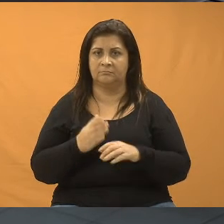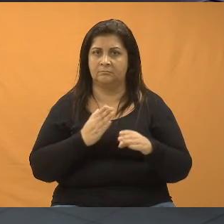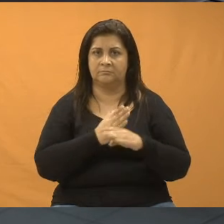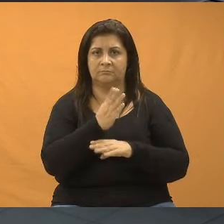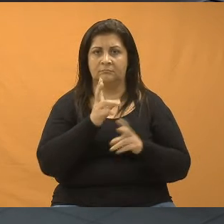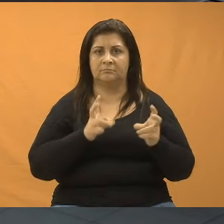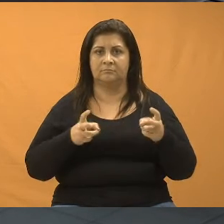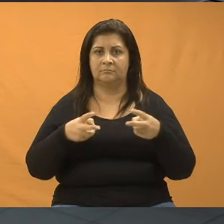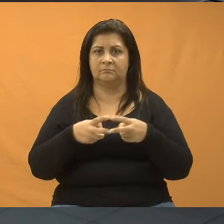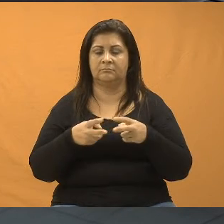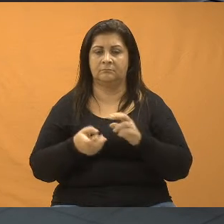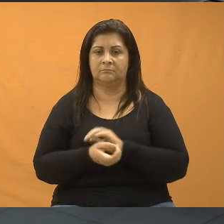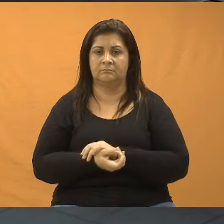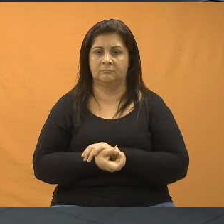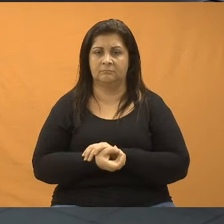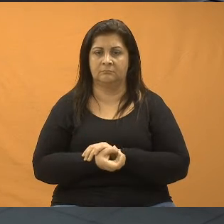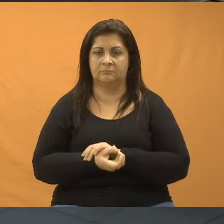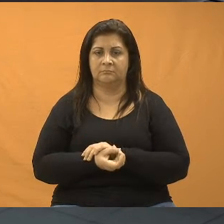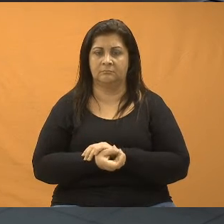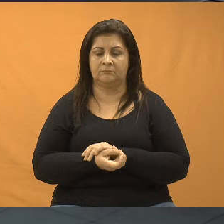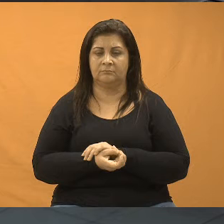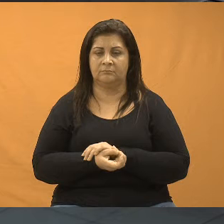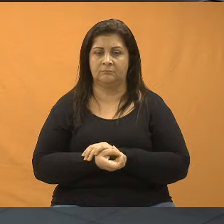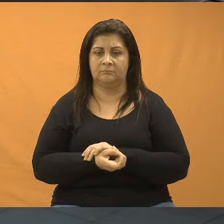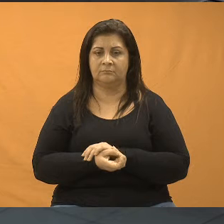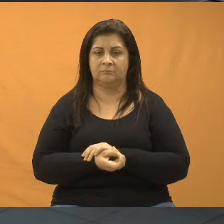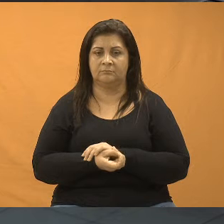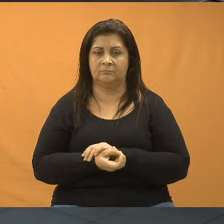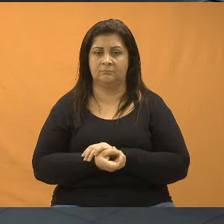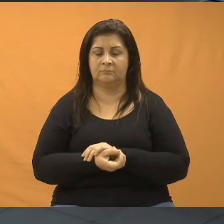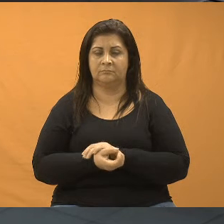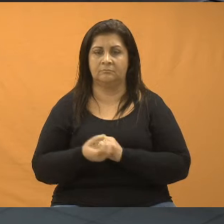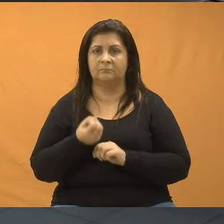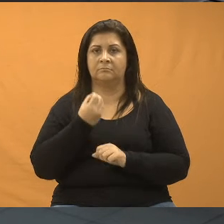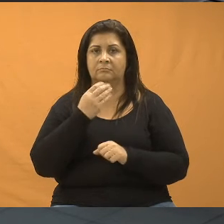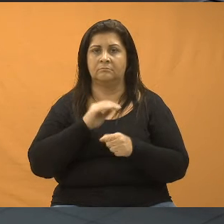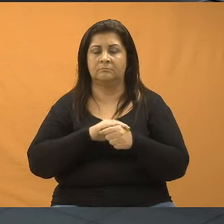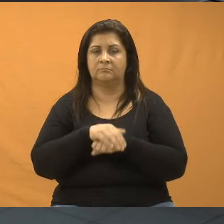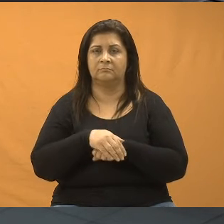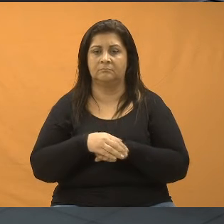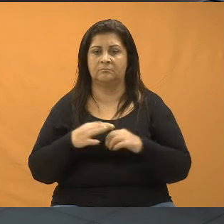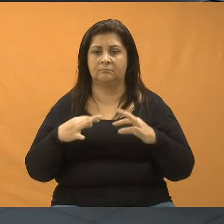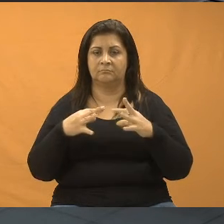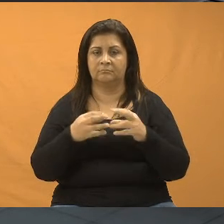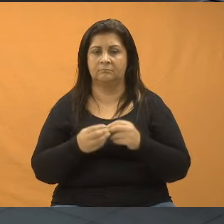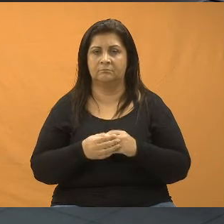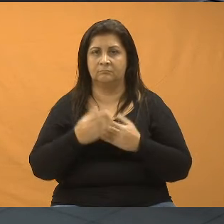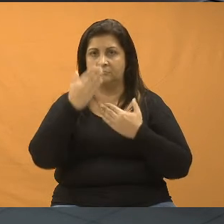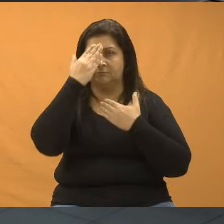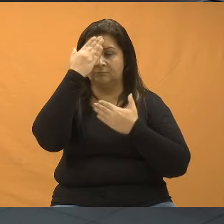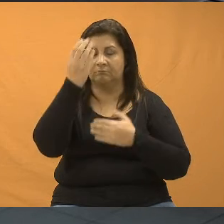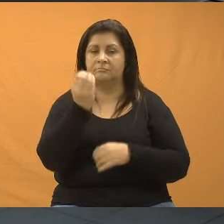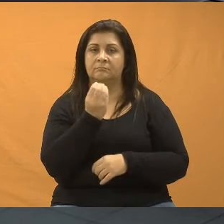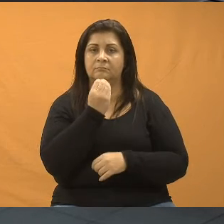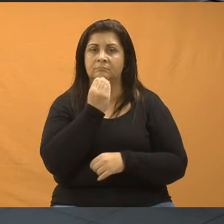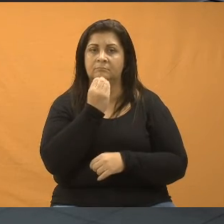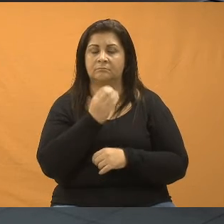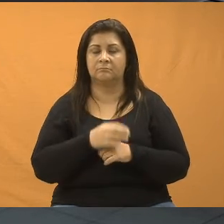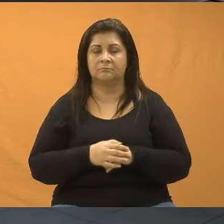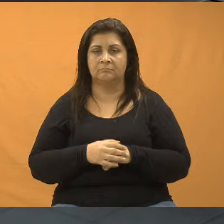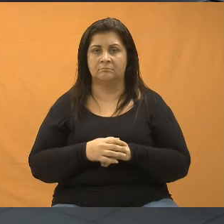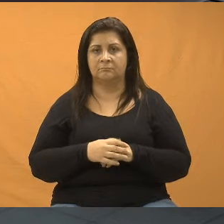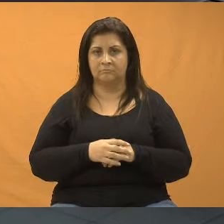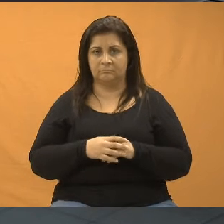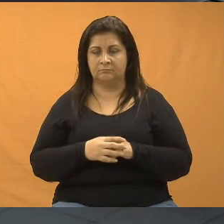Legislativo. Quer falar, Luiz Marcos? Boa noite a todos. Obrigado pela oportunidade. Realmente eu